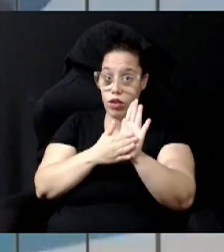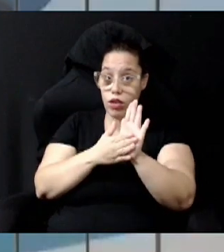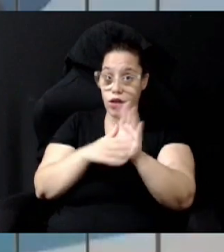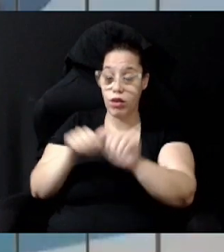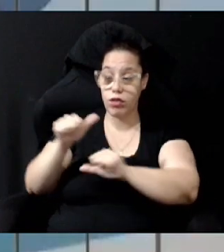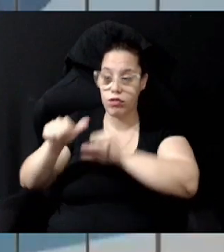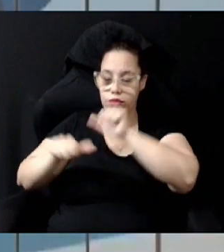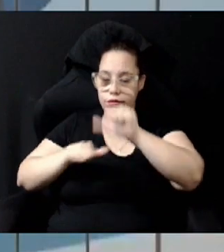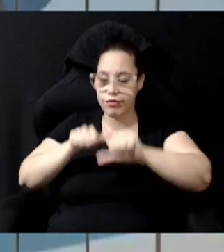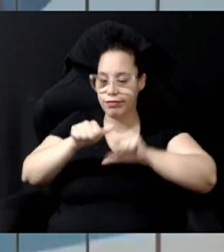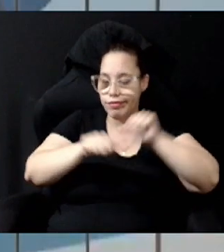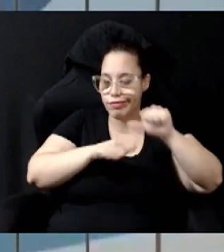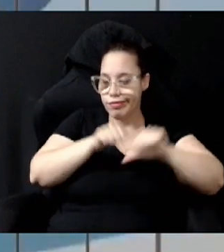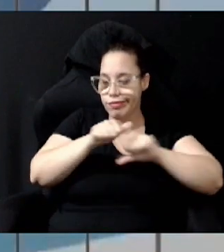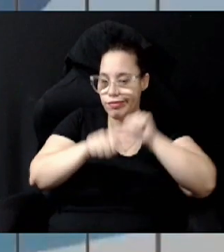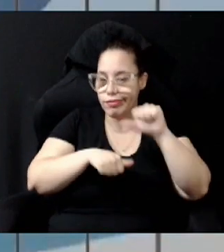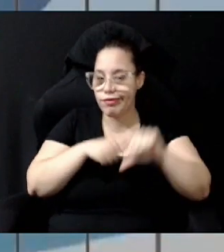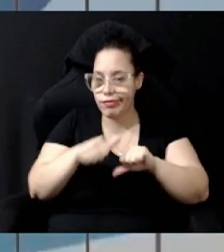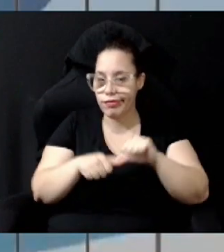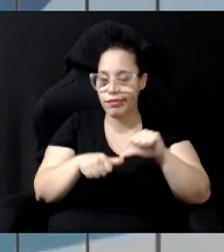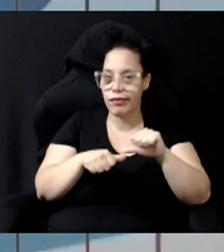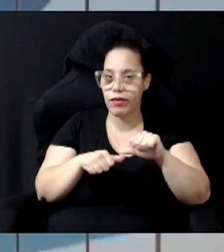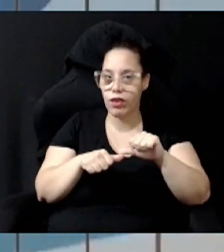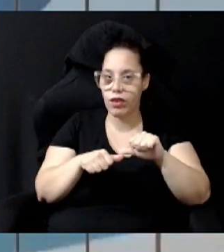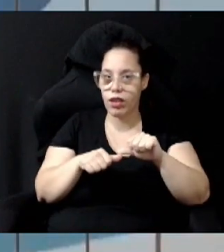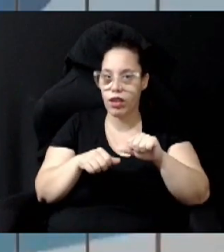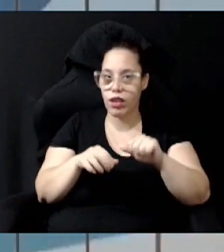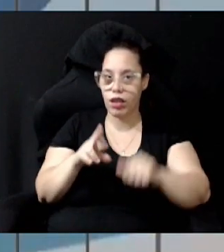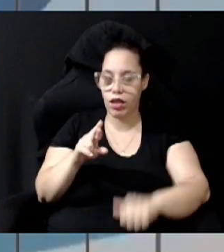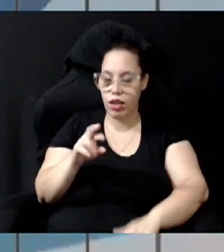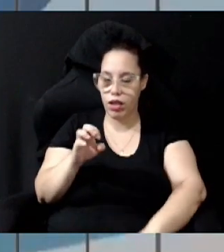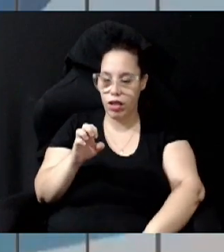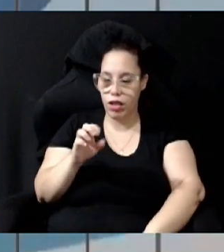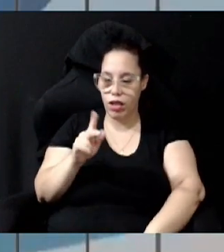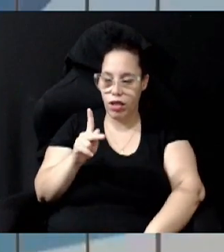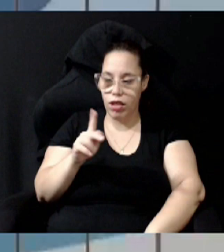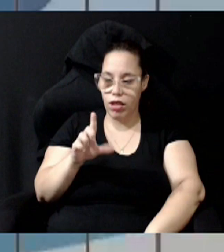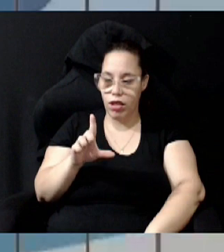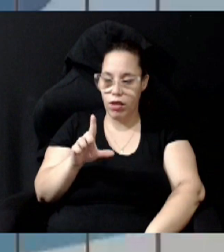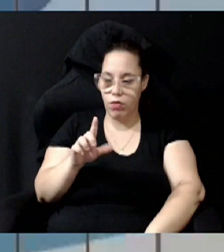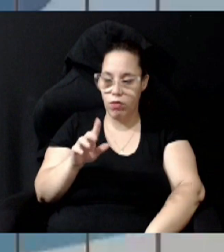transformação de uma república laica numa república